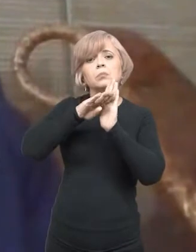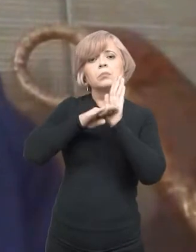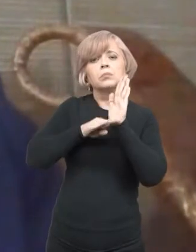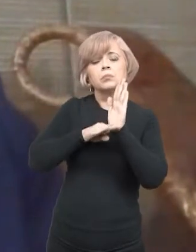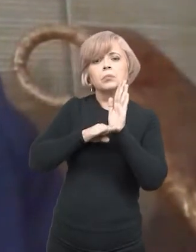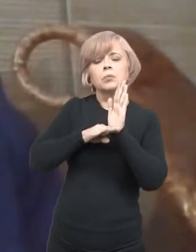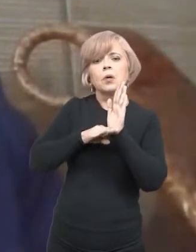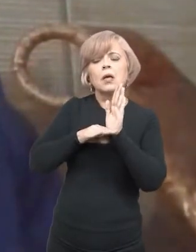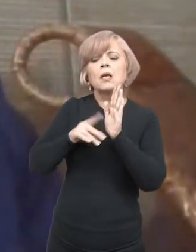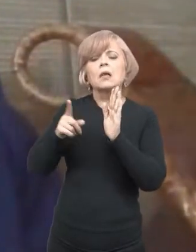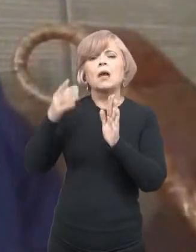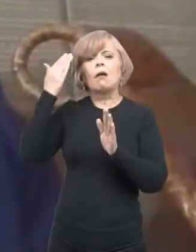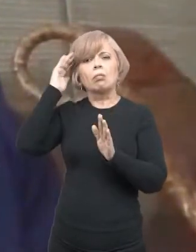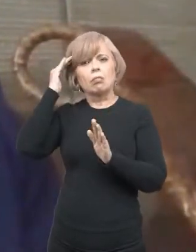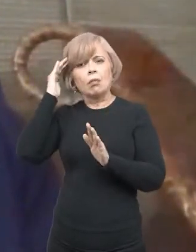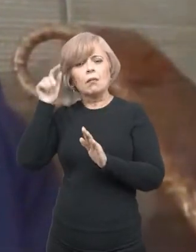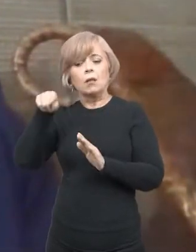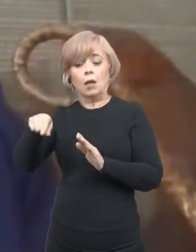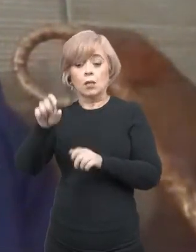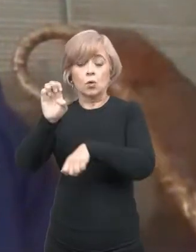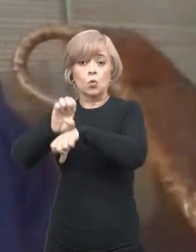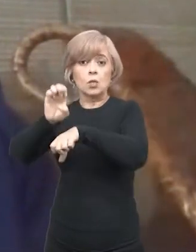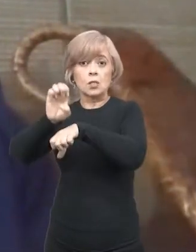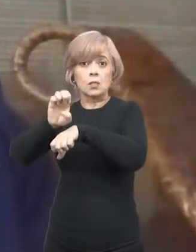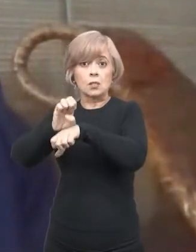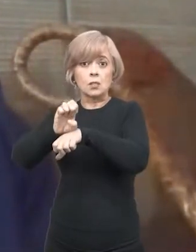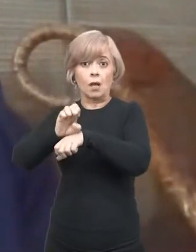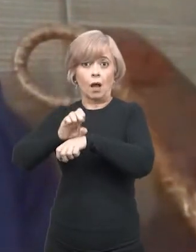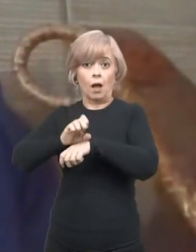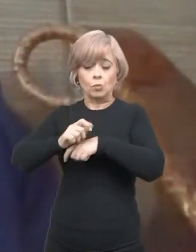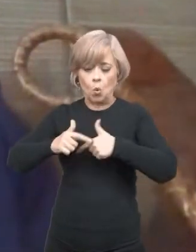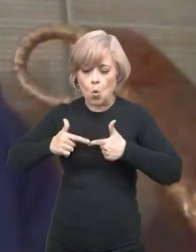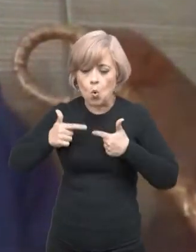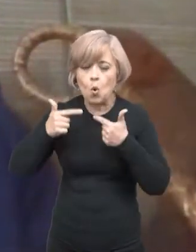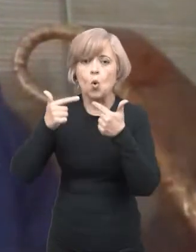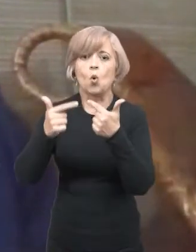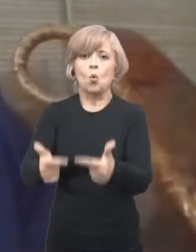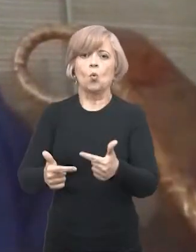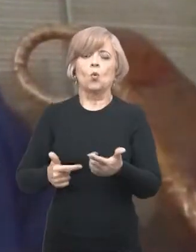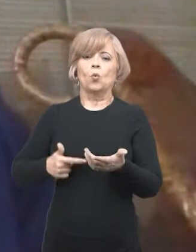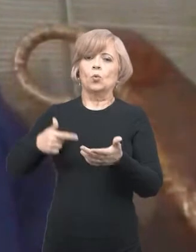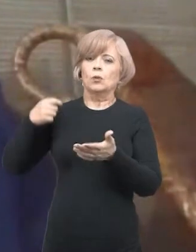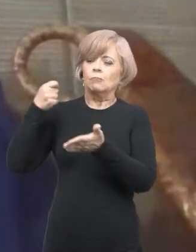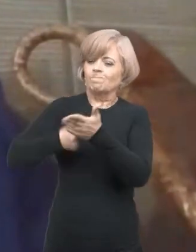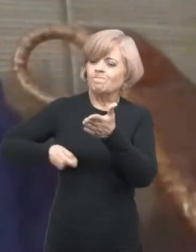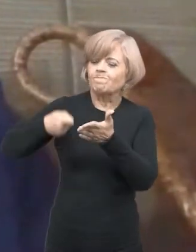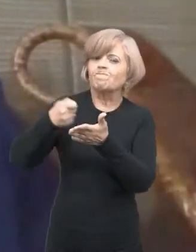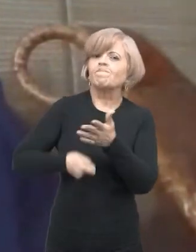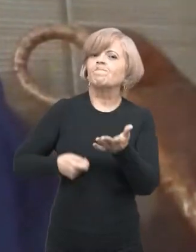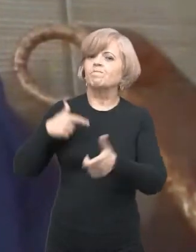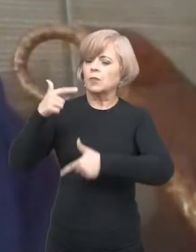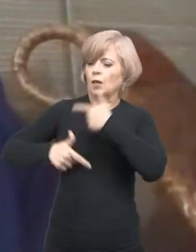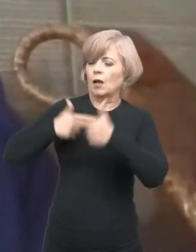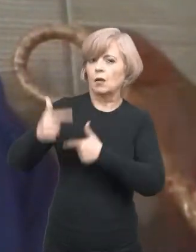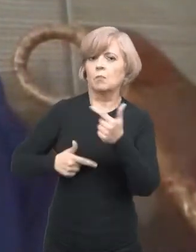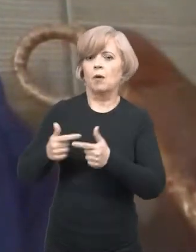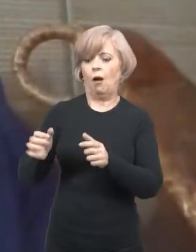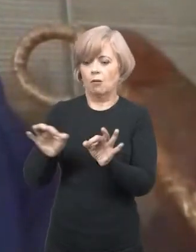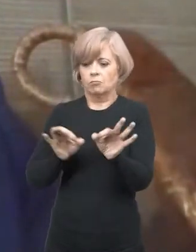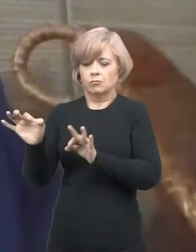foi essa, de reconhecer que quando o Estado empreende de maneira